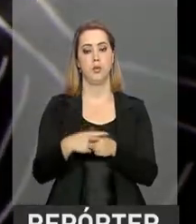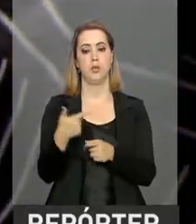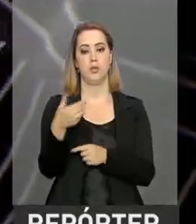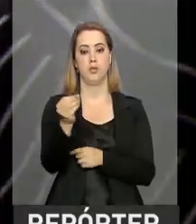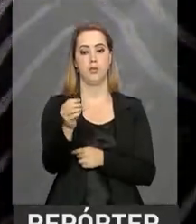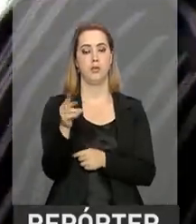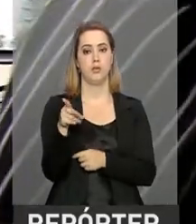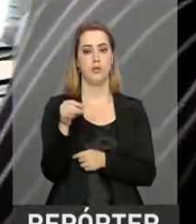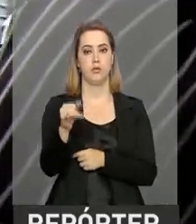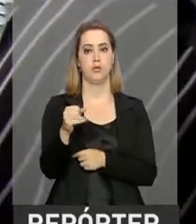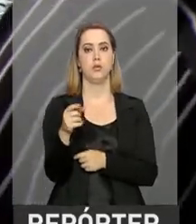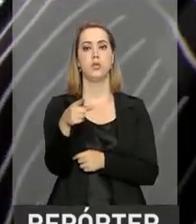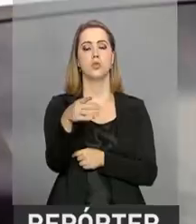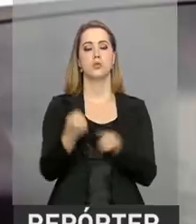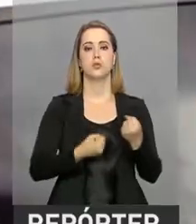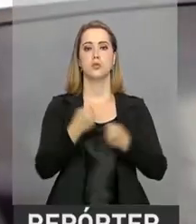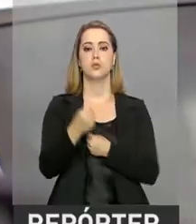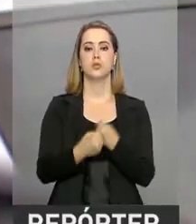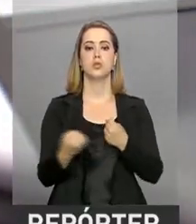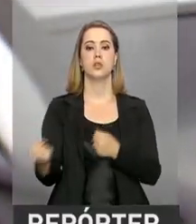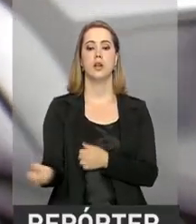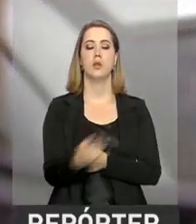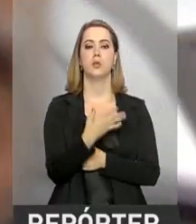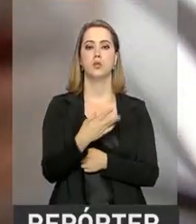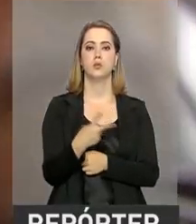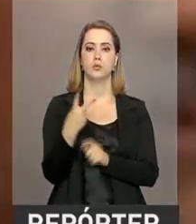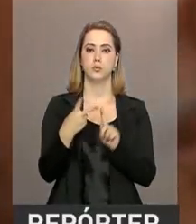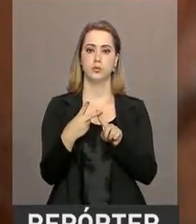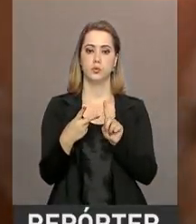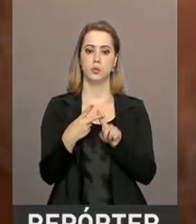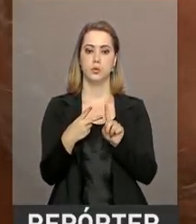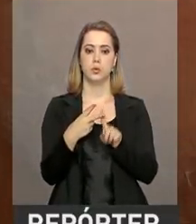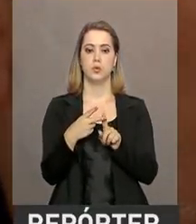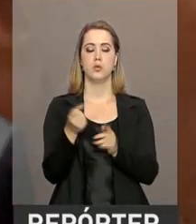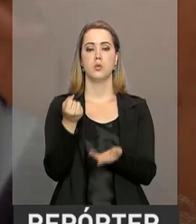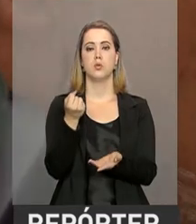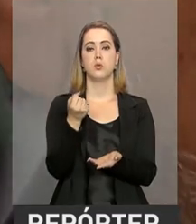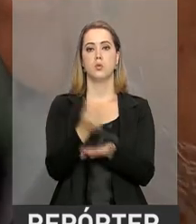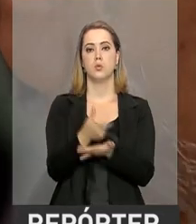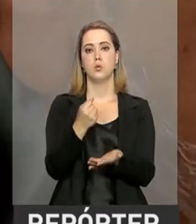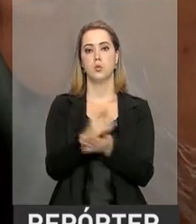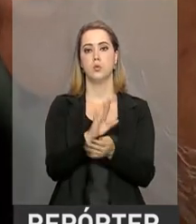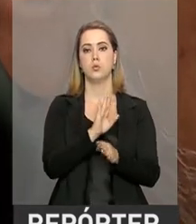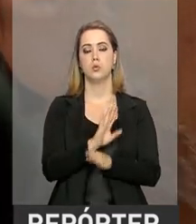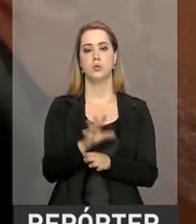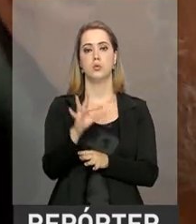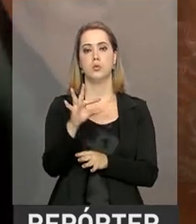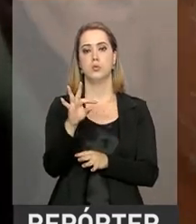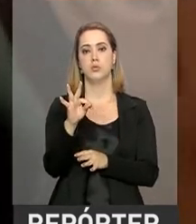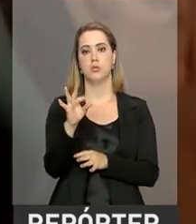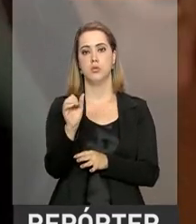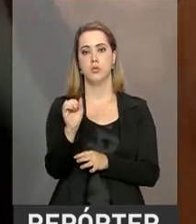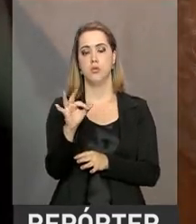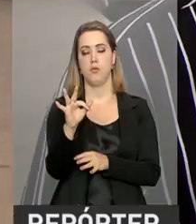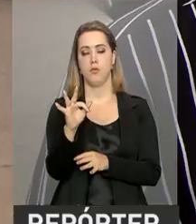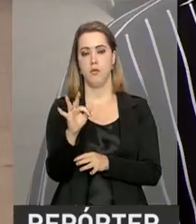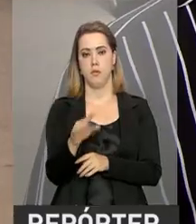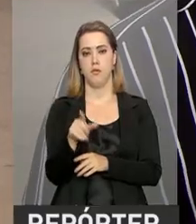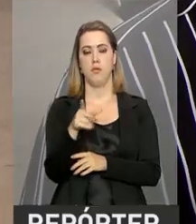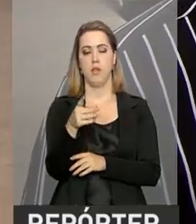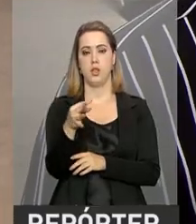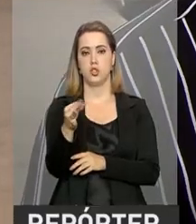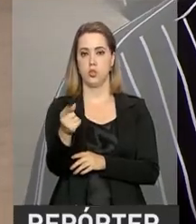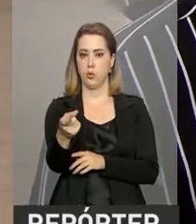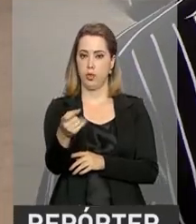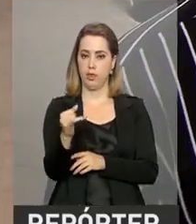dias o seu João estará de carro novo esse vai ser o segundo carro que o seu João compra com a ajuda do Fundo de Amparo ao trabalhador taxista que